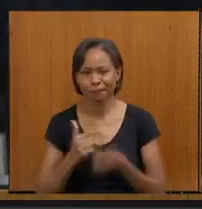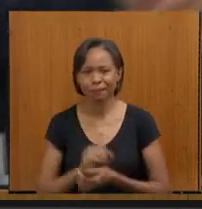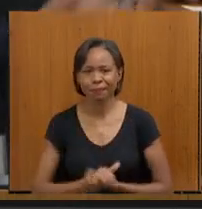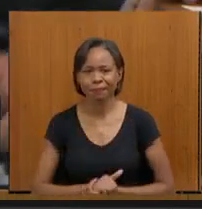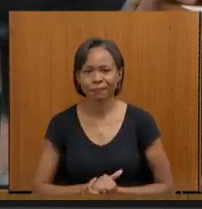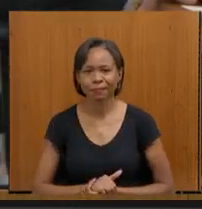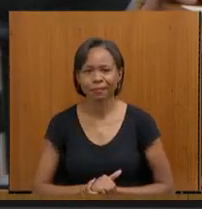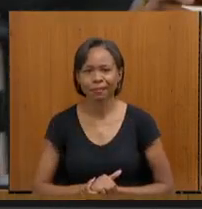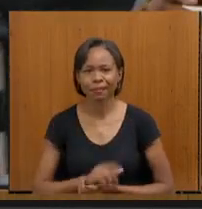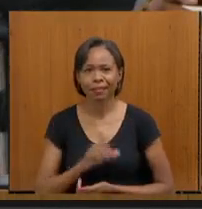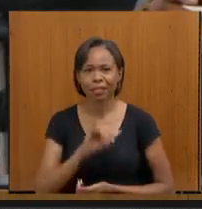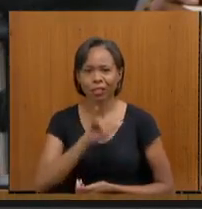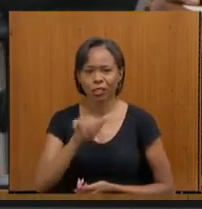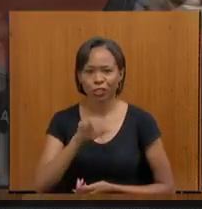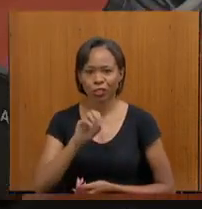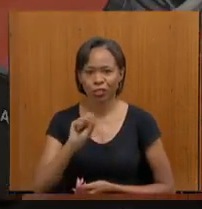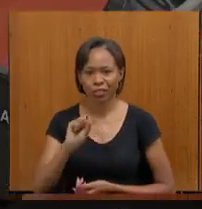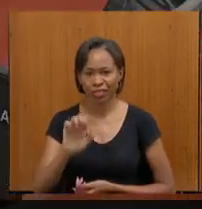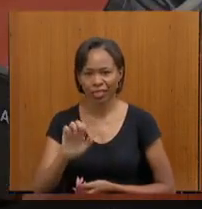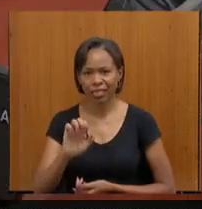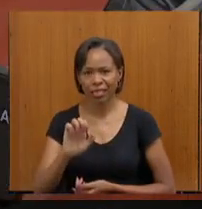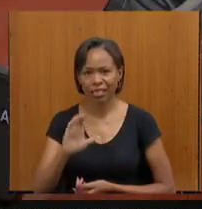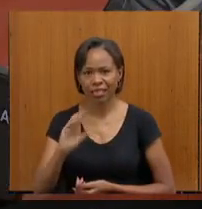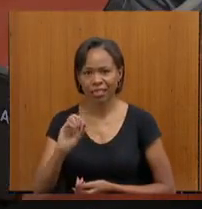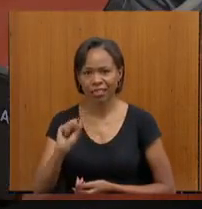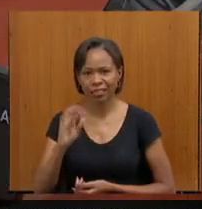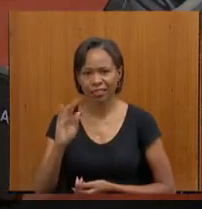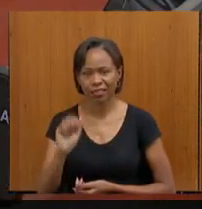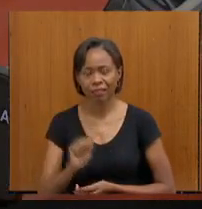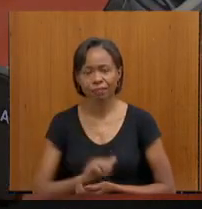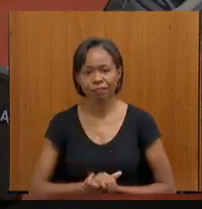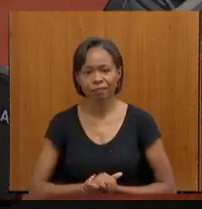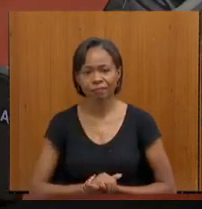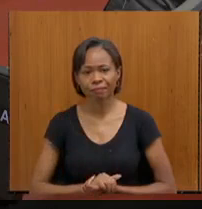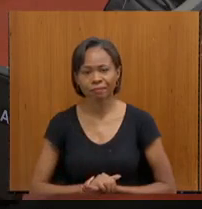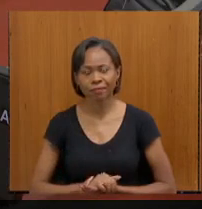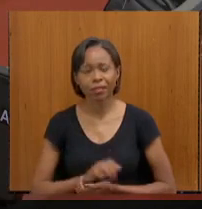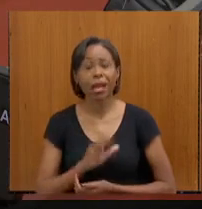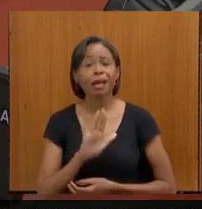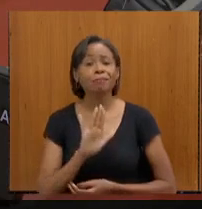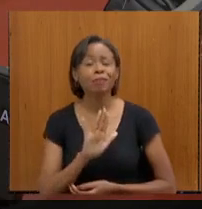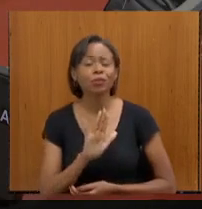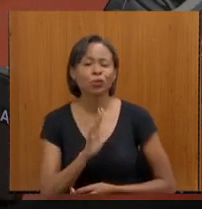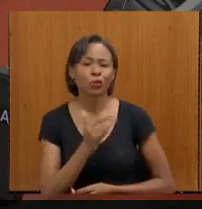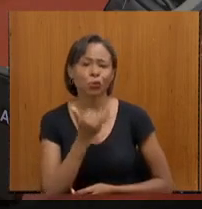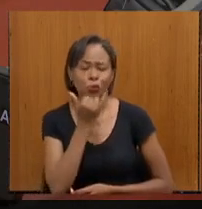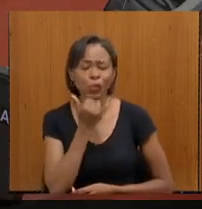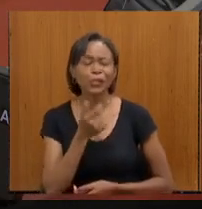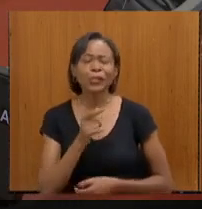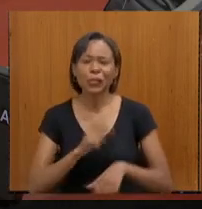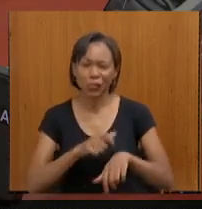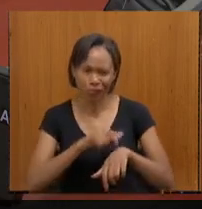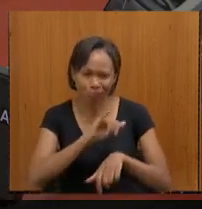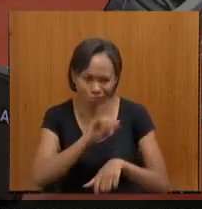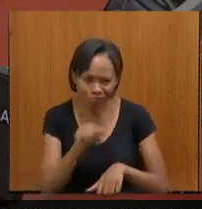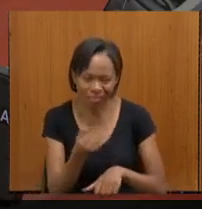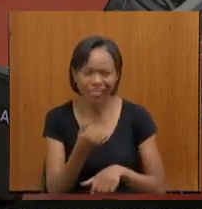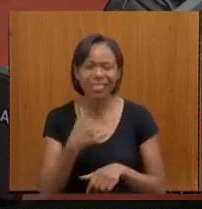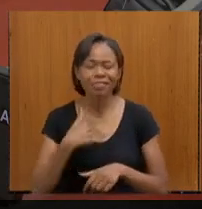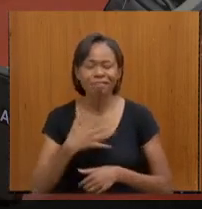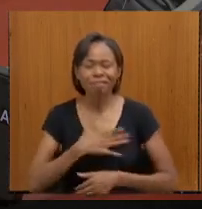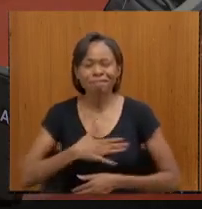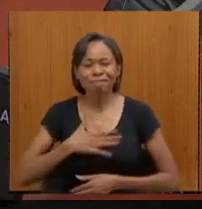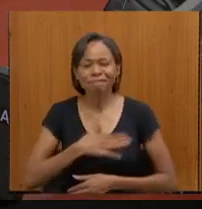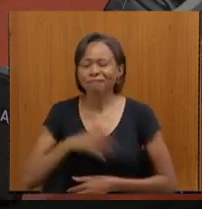eu tô usando da Costa ou E é só não queria perder essa oportunidade a satisfação que eu tive